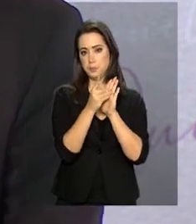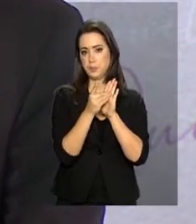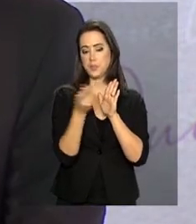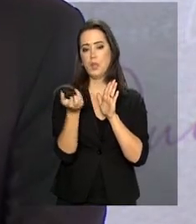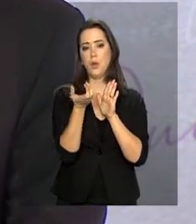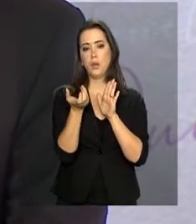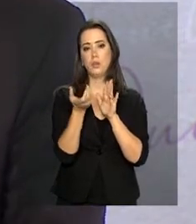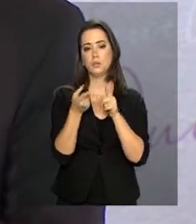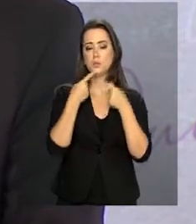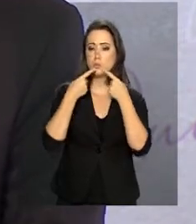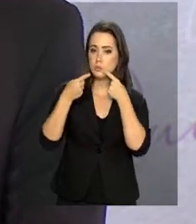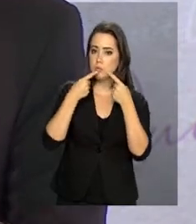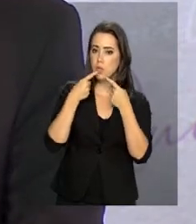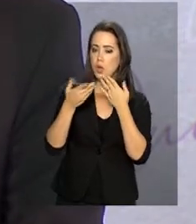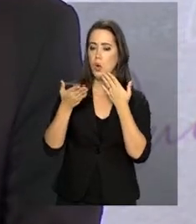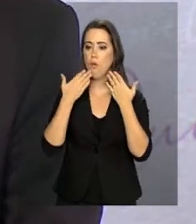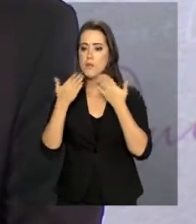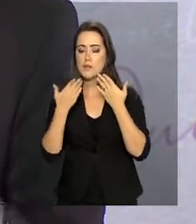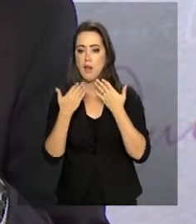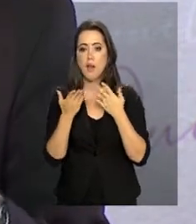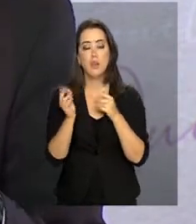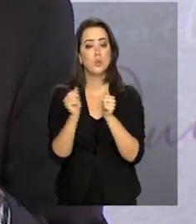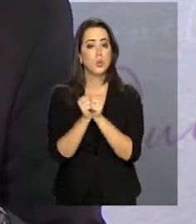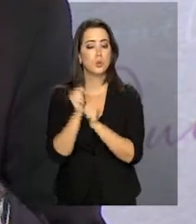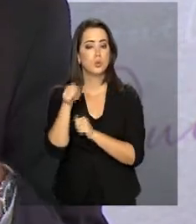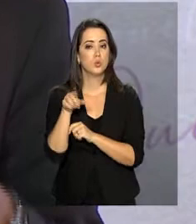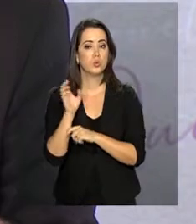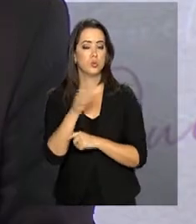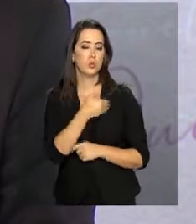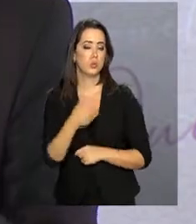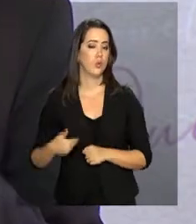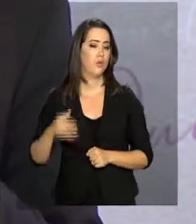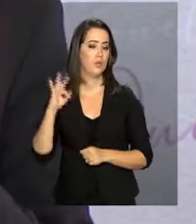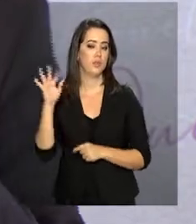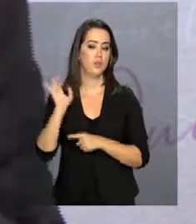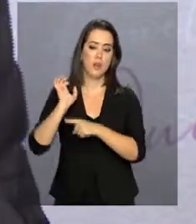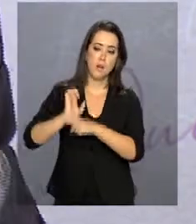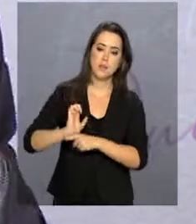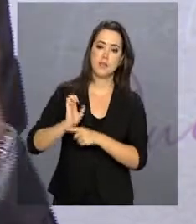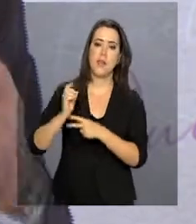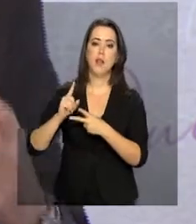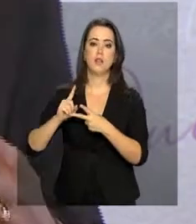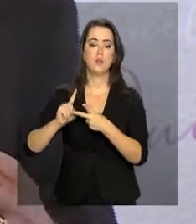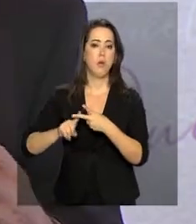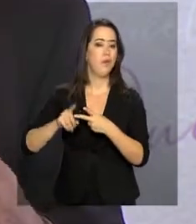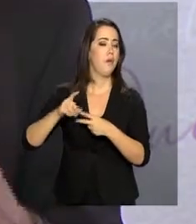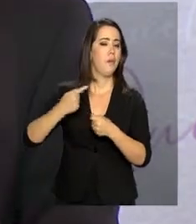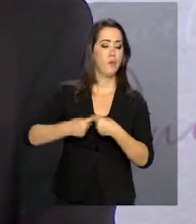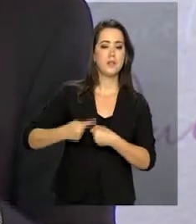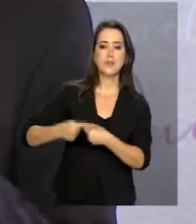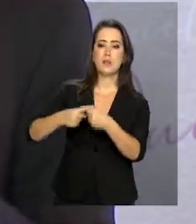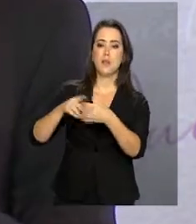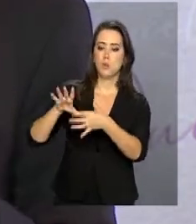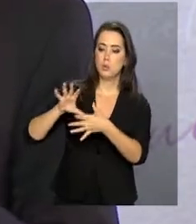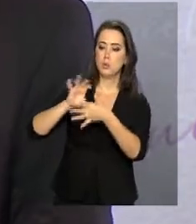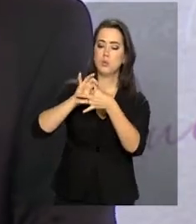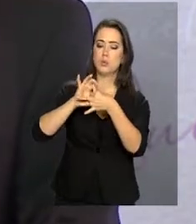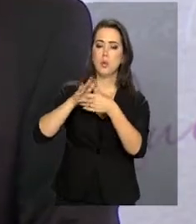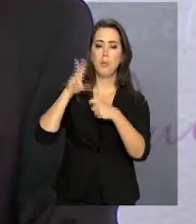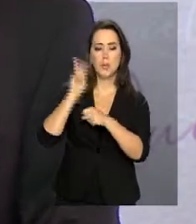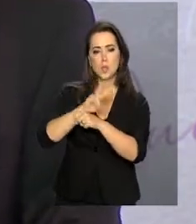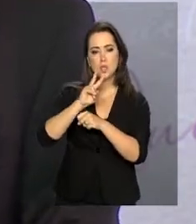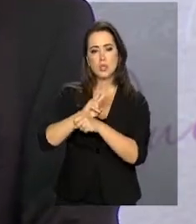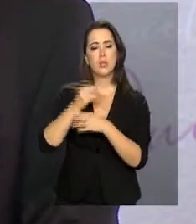federal os estados os municípios no sentido de criar diretrizes e criar uma rede de proteção para tornar mais